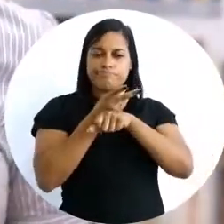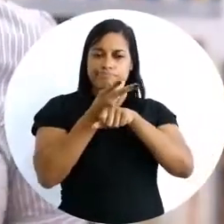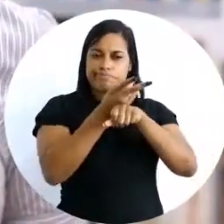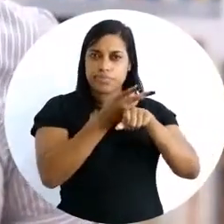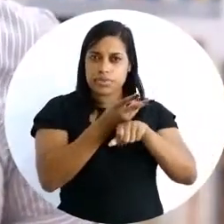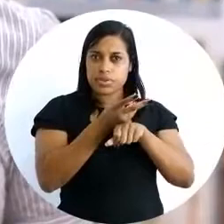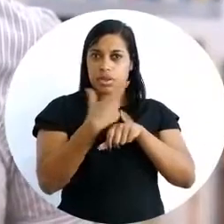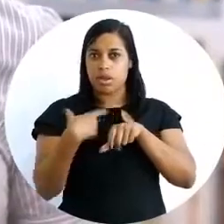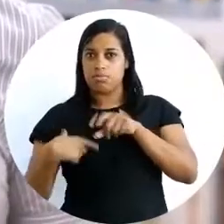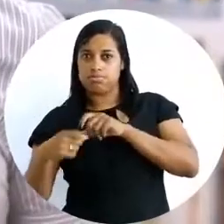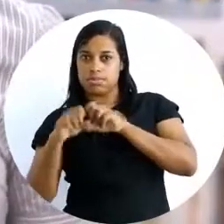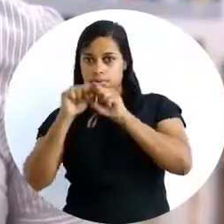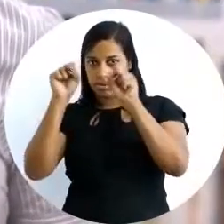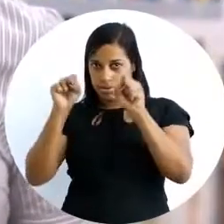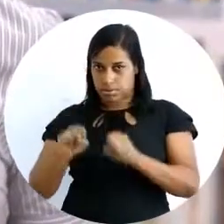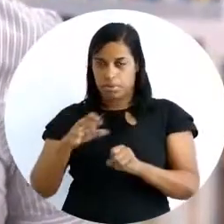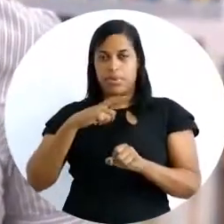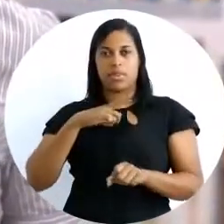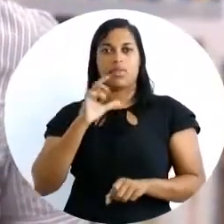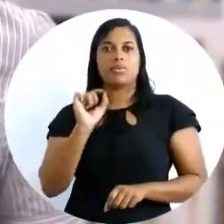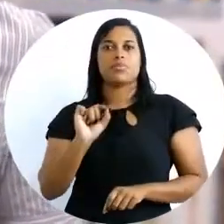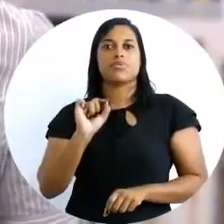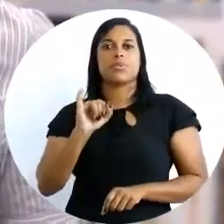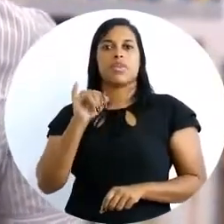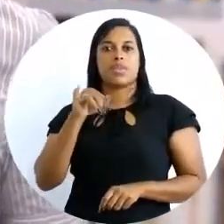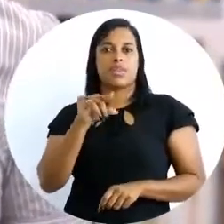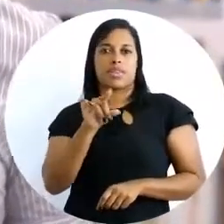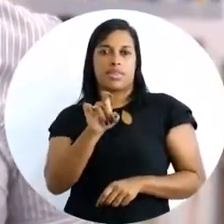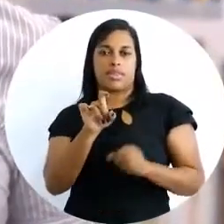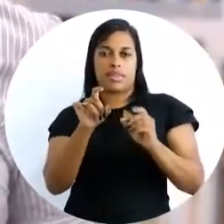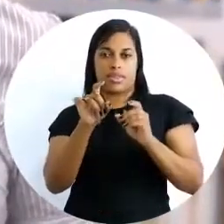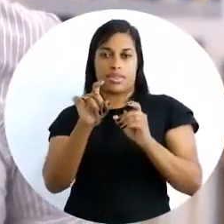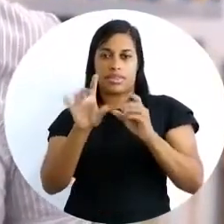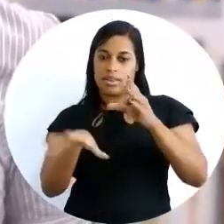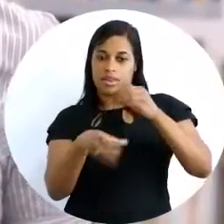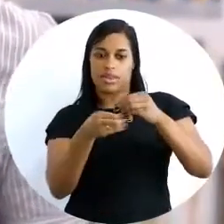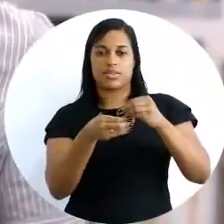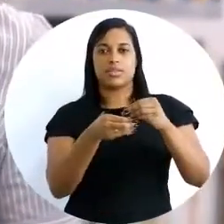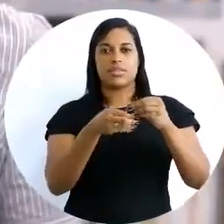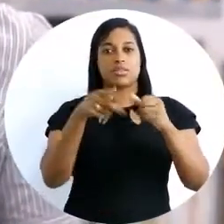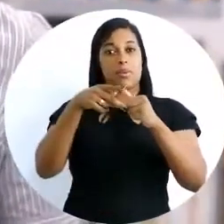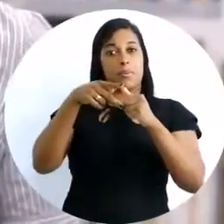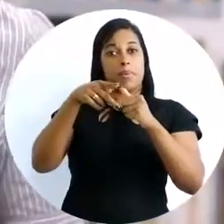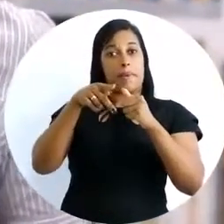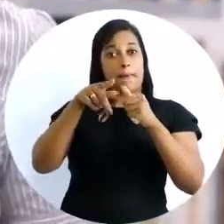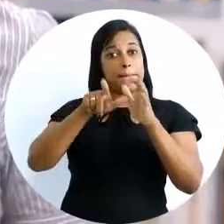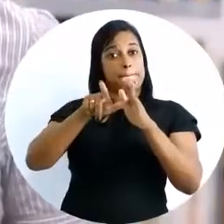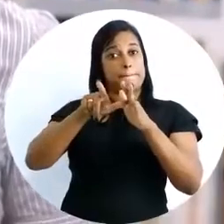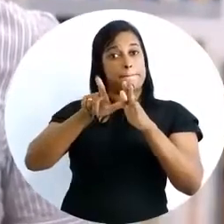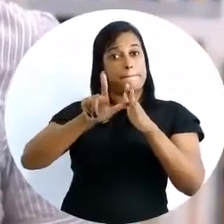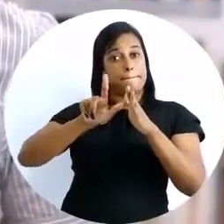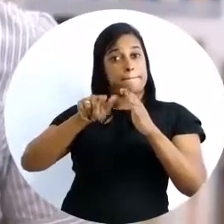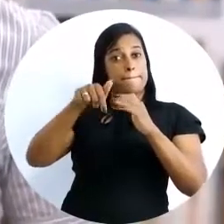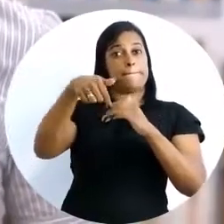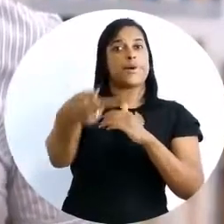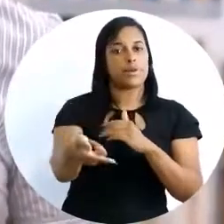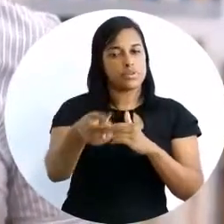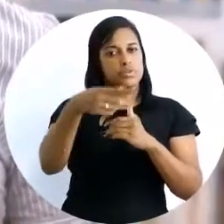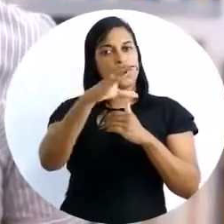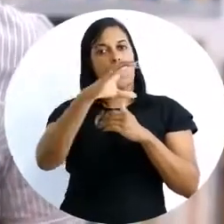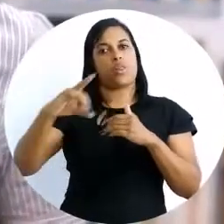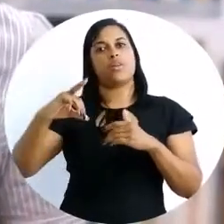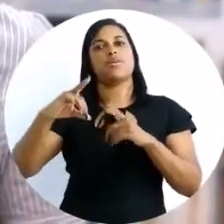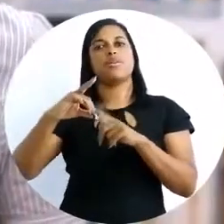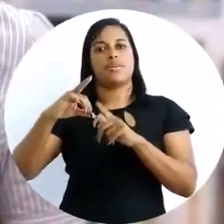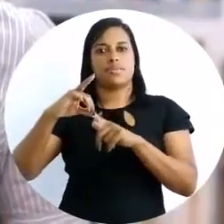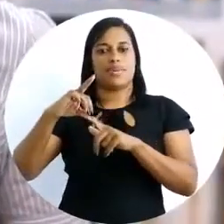na saída do sistema, nós temos a indexação pós-coordenada, que isso aí vai ficar a cargo do usuário. Então,